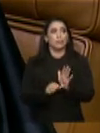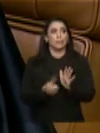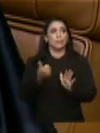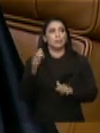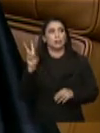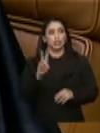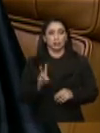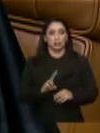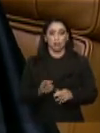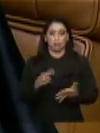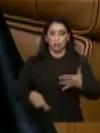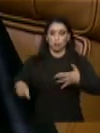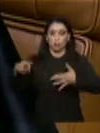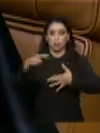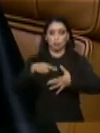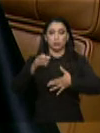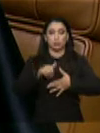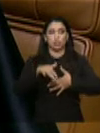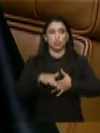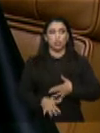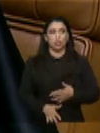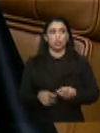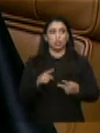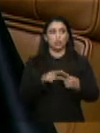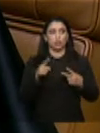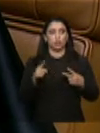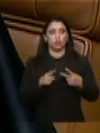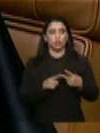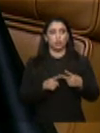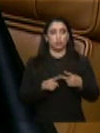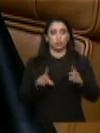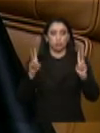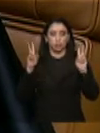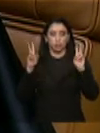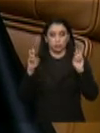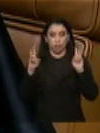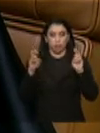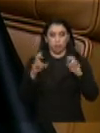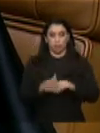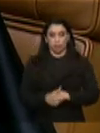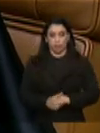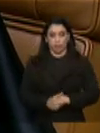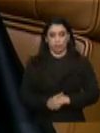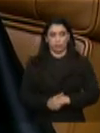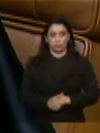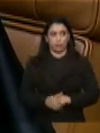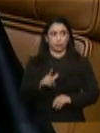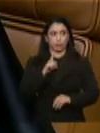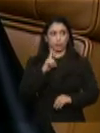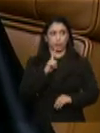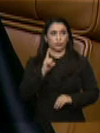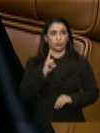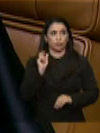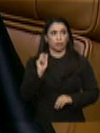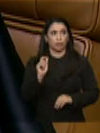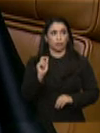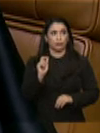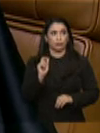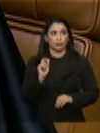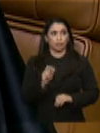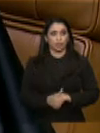geral em dois temas, para que daqui para frente, sim, aí sim, o contribuinte